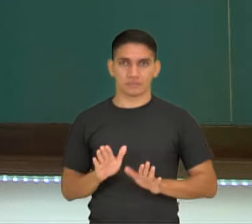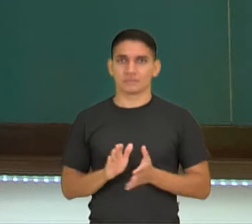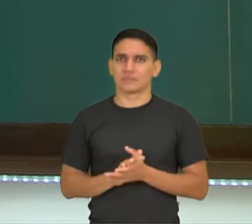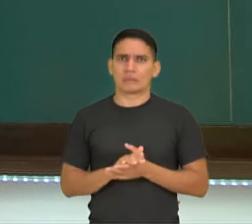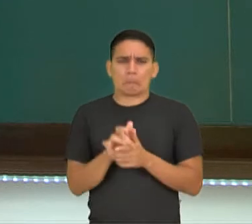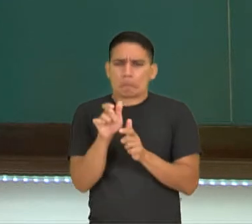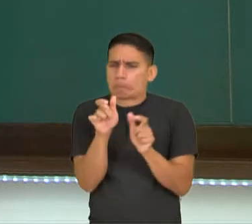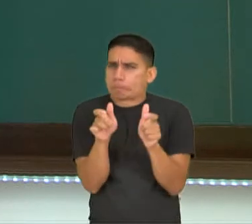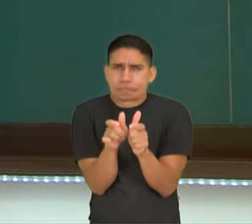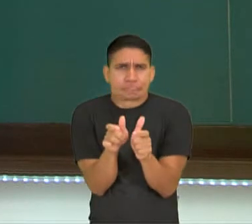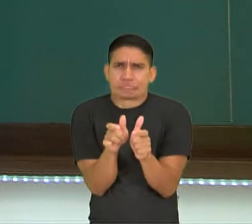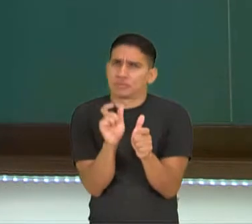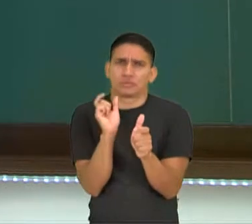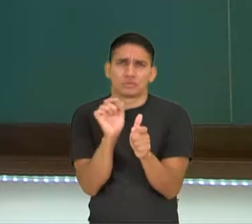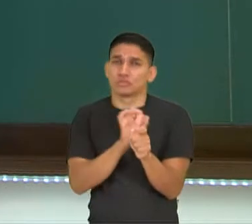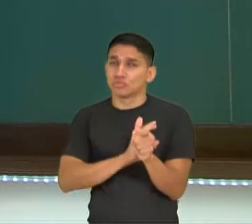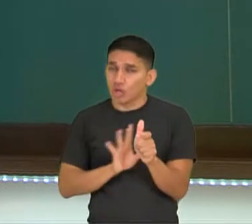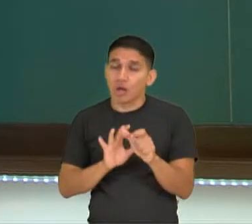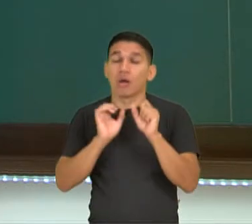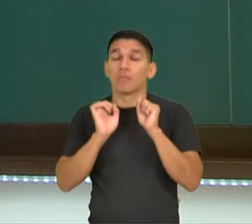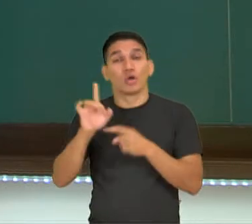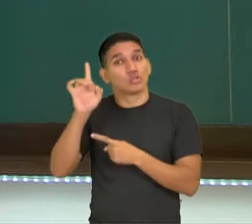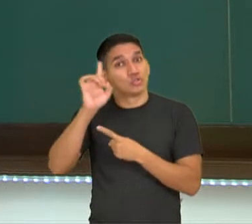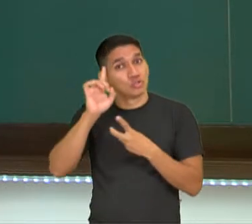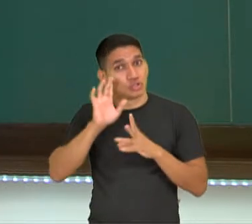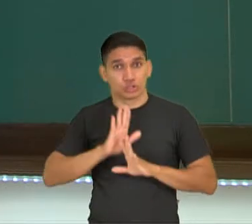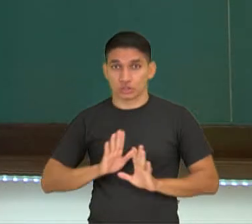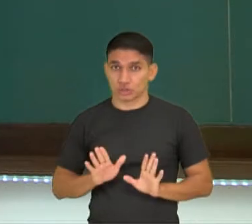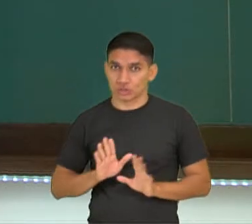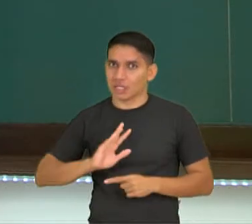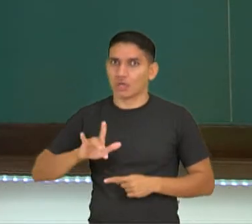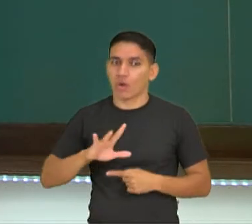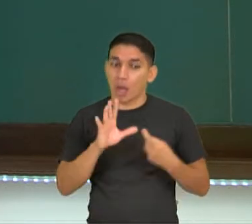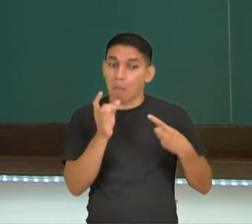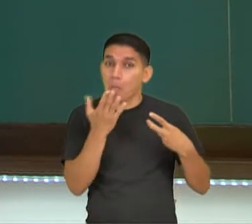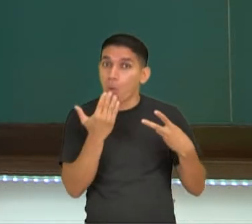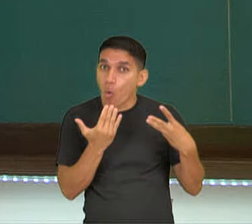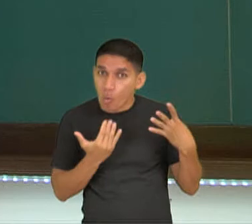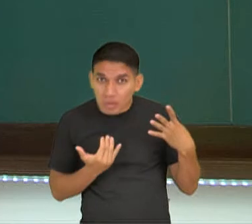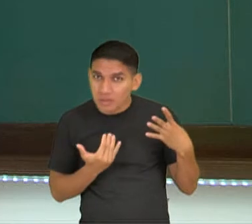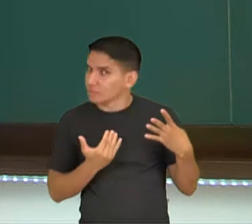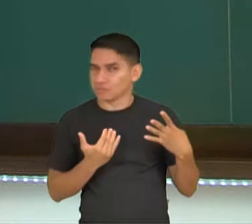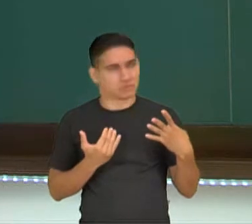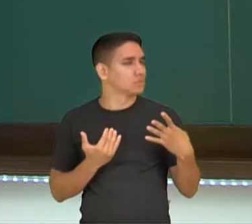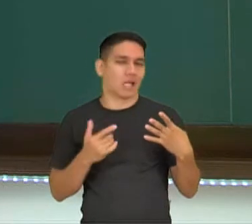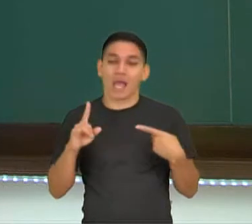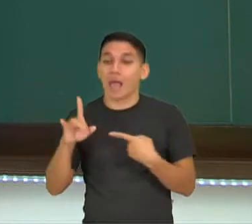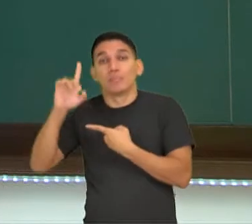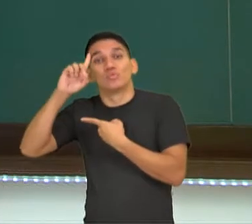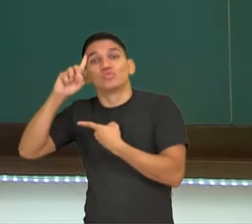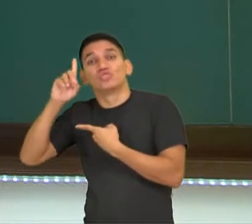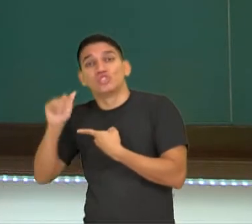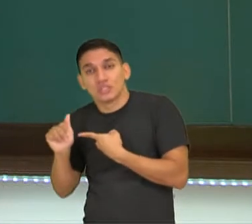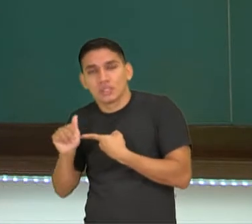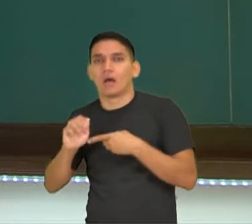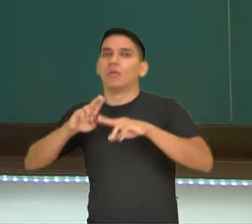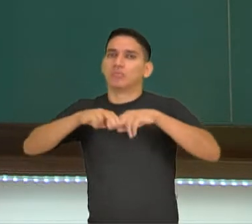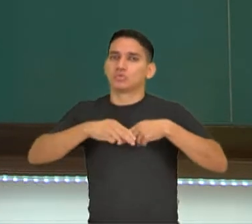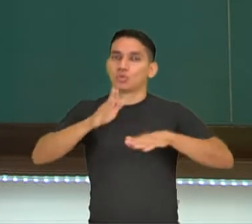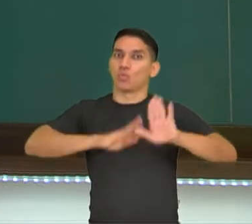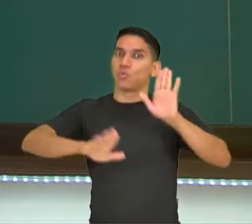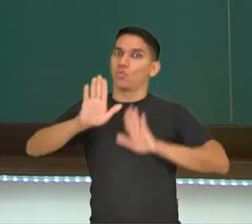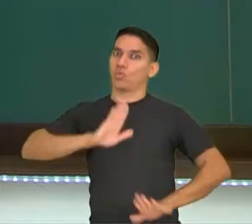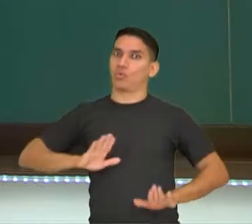pacotinho minúsculo lá, pequenininho, por dia, não por refeição. Então, realmente precisamos ter muito cuidado com o